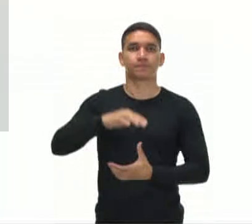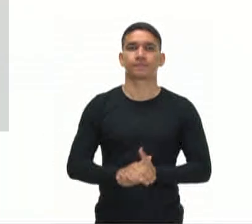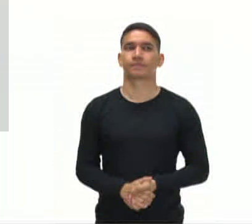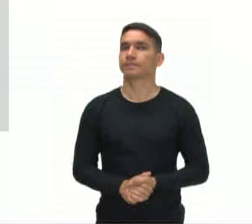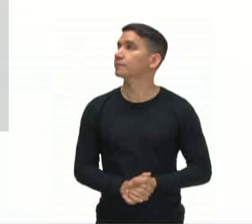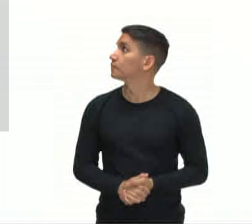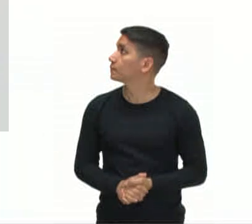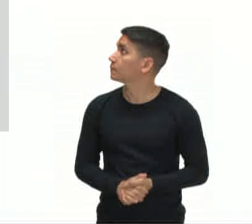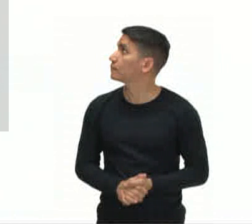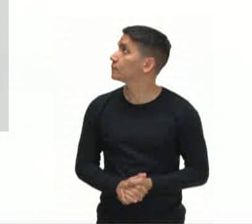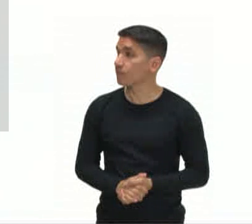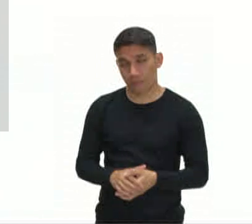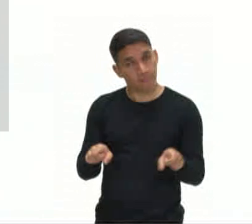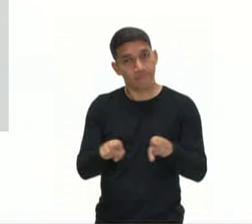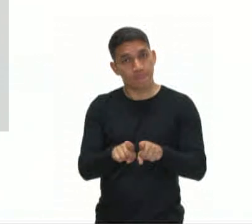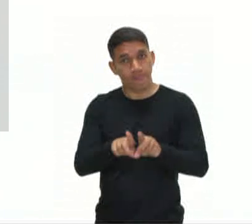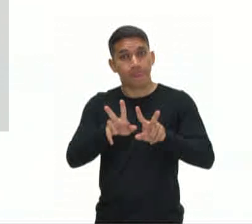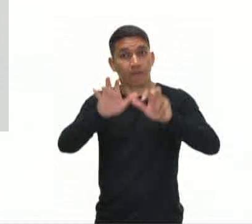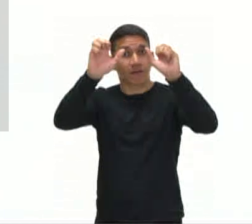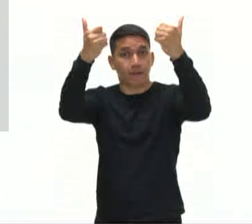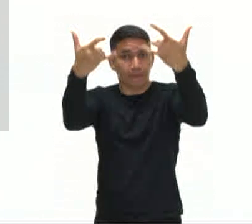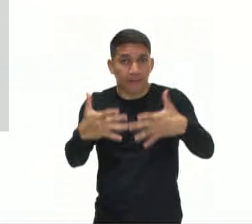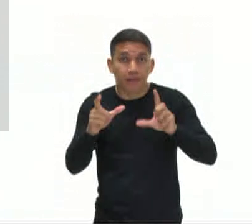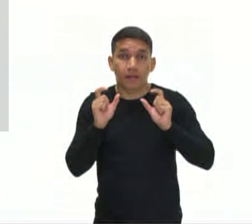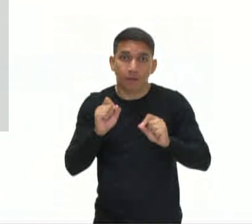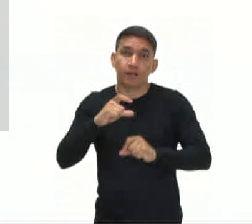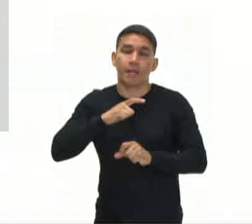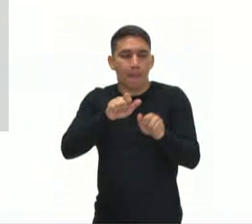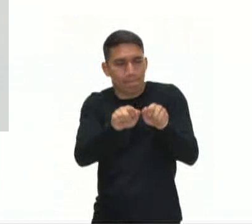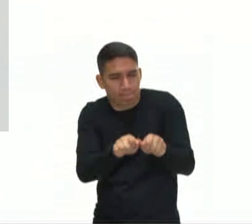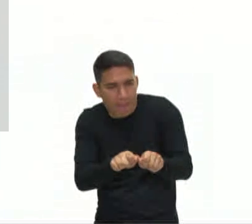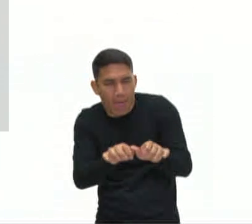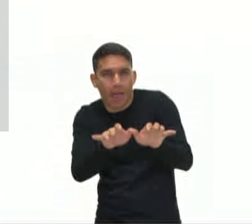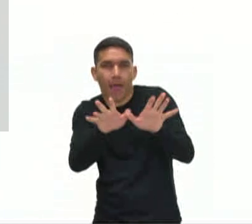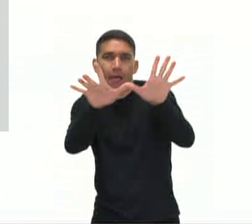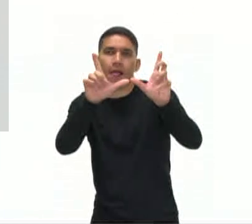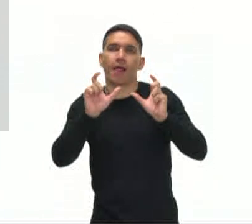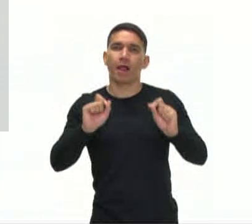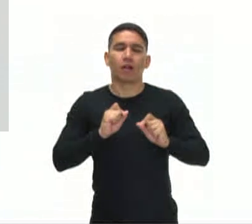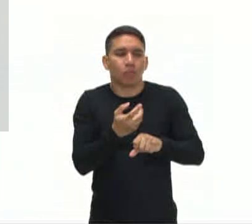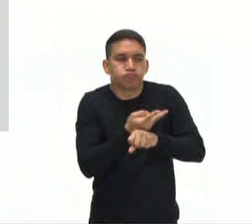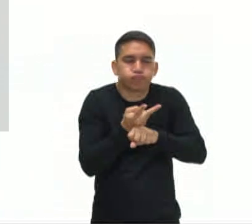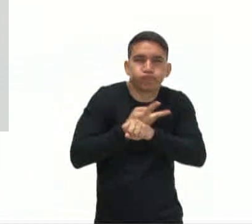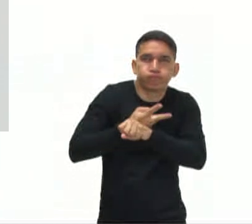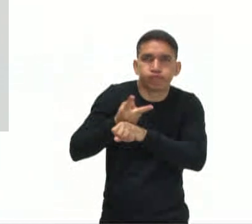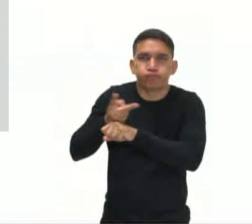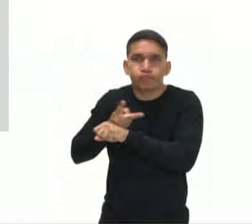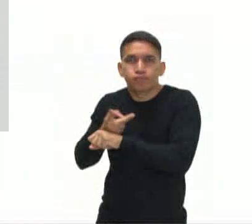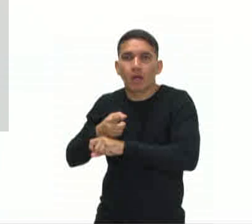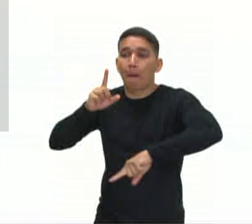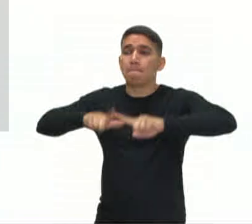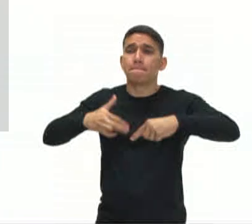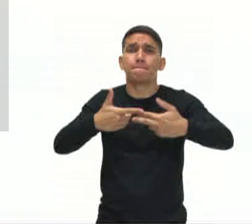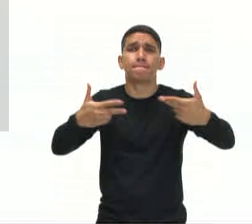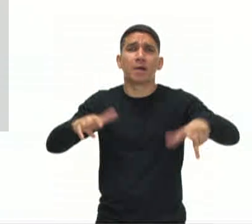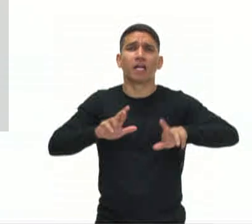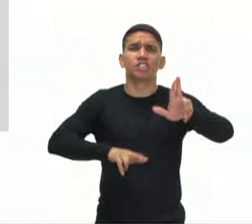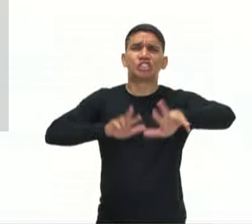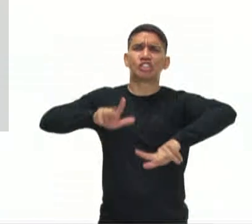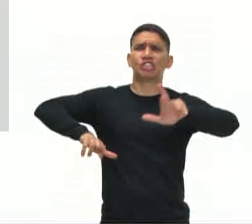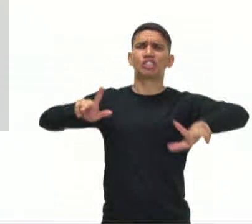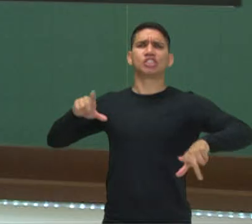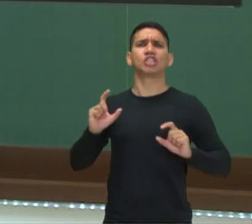né? E aí a gente vai ter ali a expansão, né, da busca por itens diferentes,